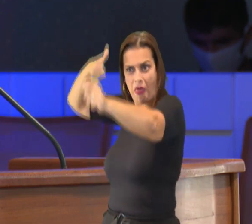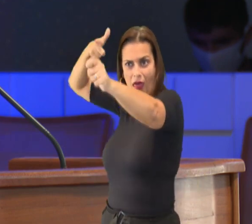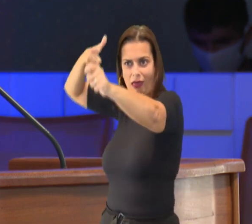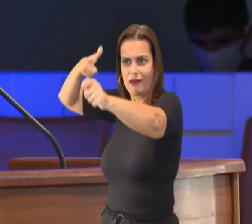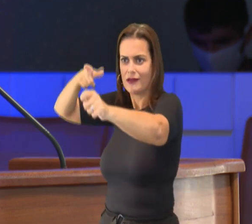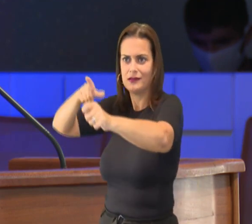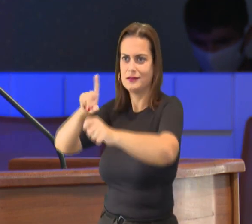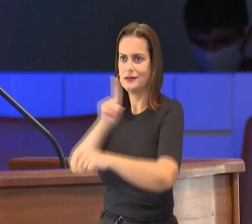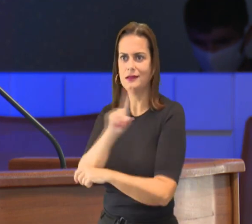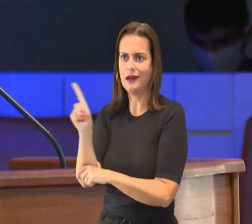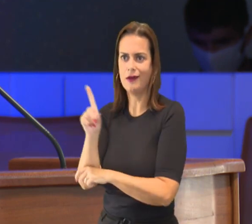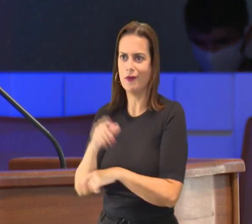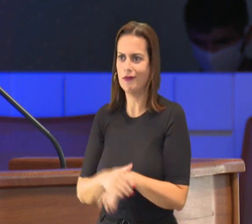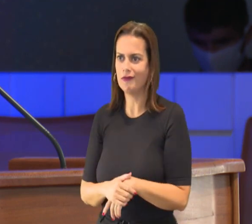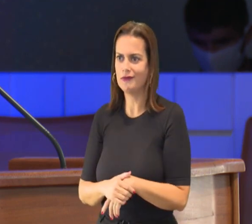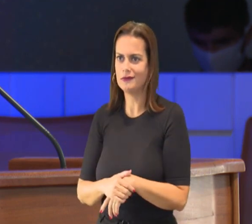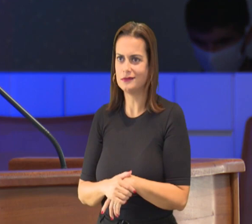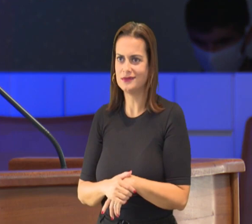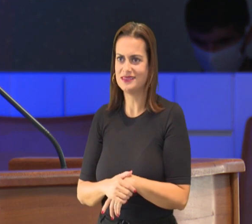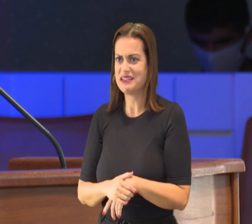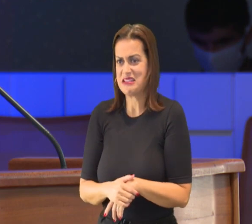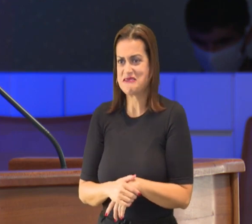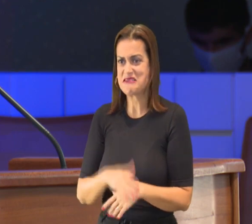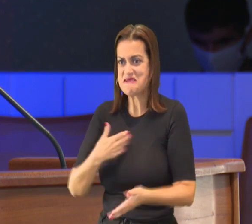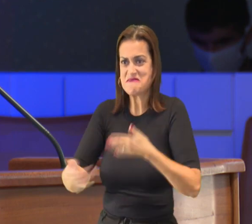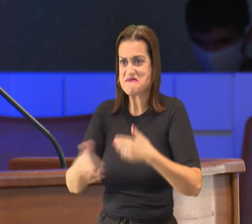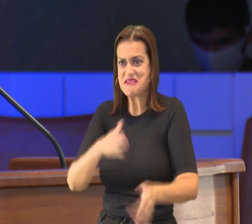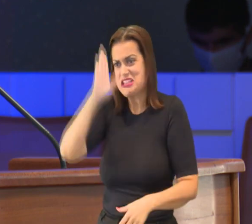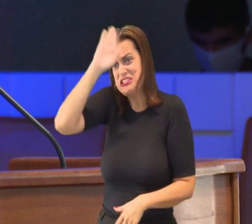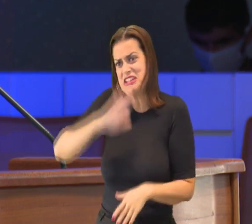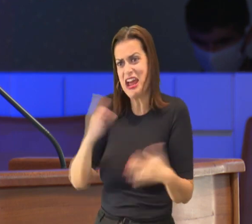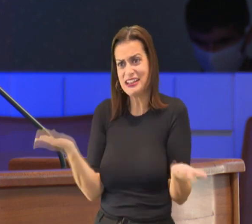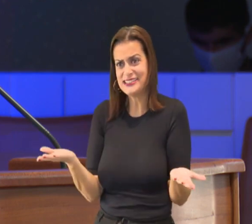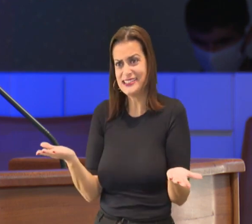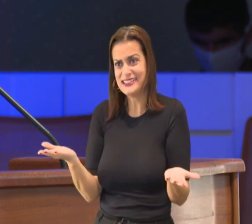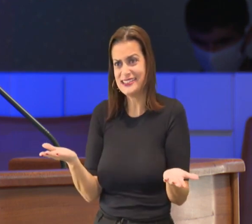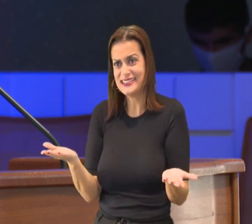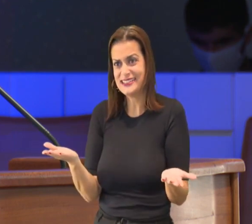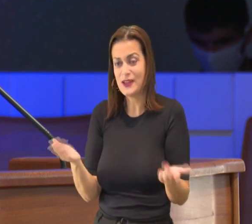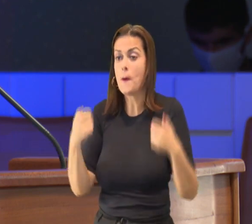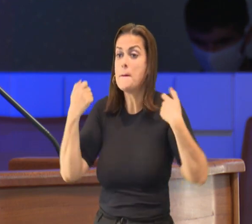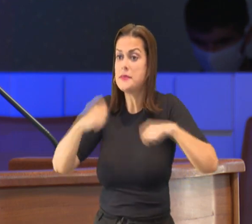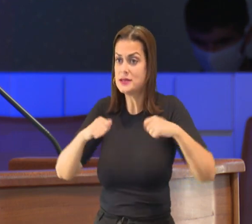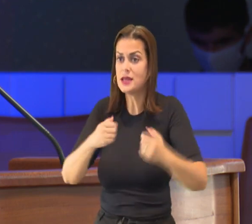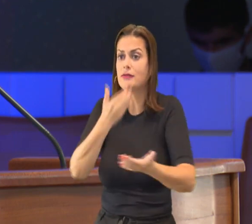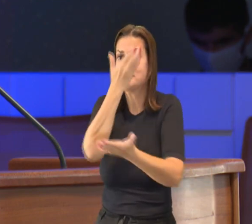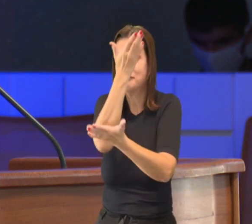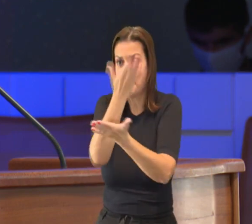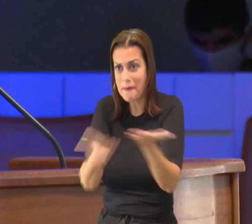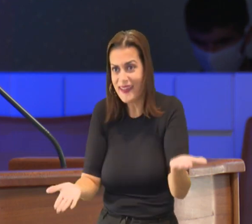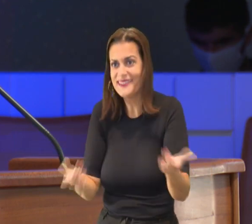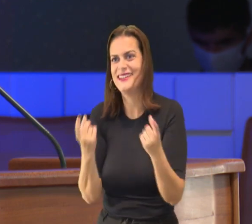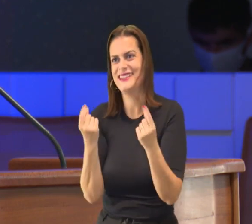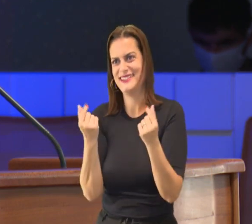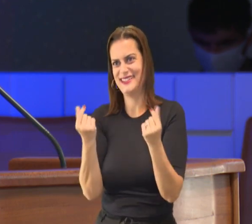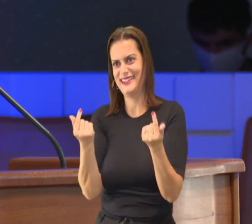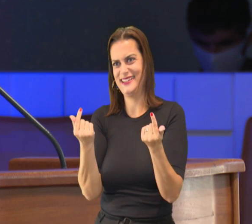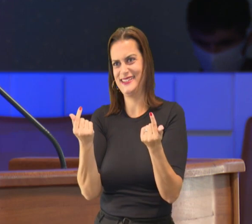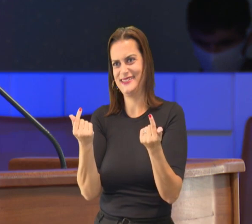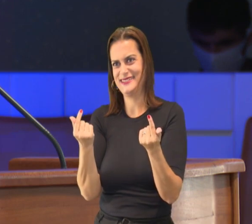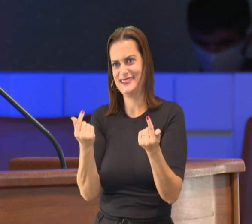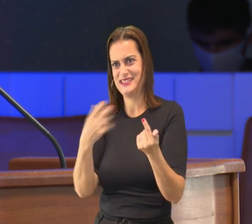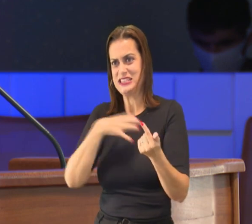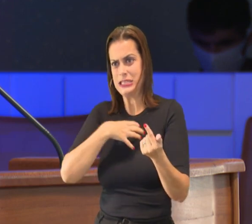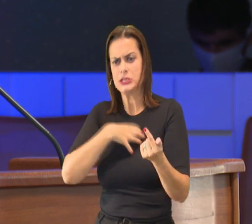rebanho, e ele não sentiria aquela perda financeira por oferecer um animal do seu próprio rebanho, do seu